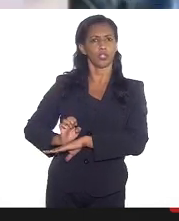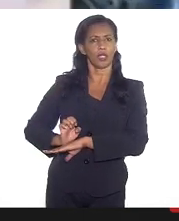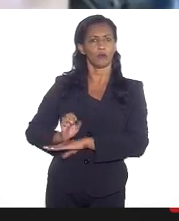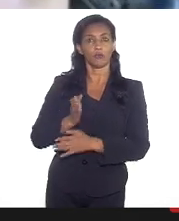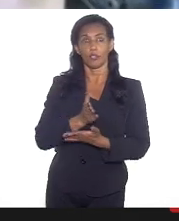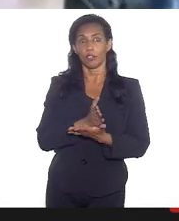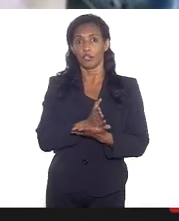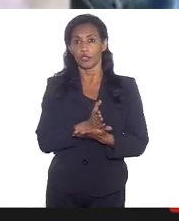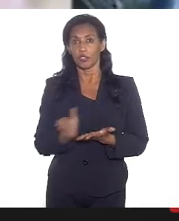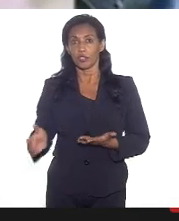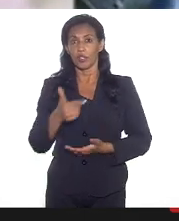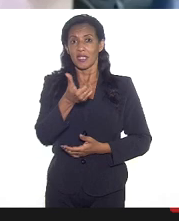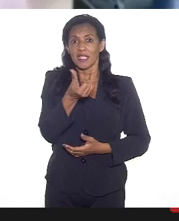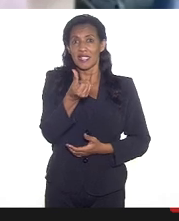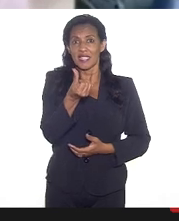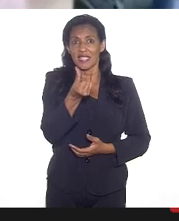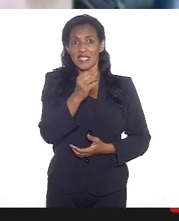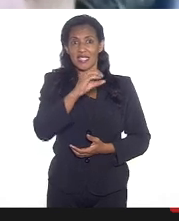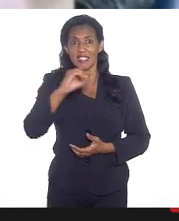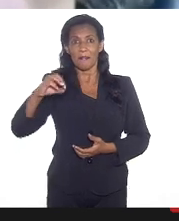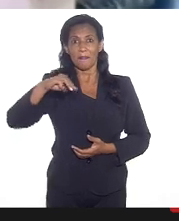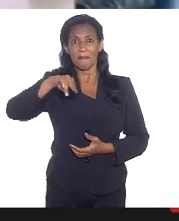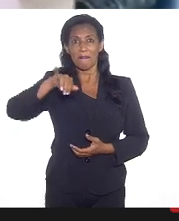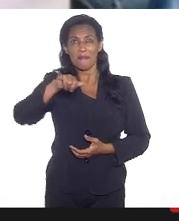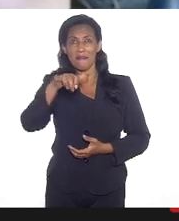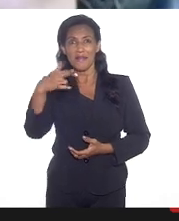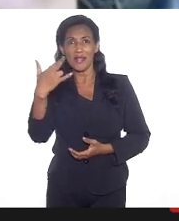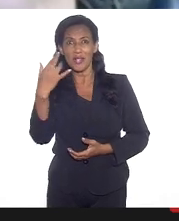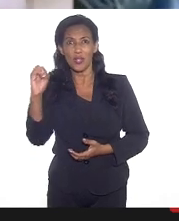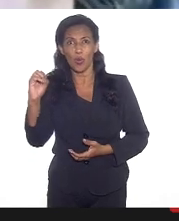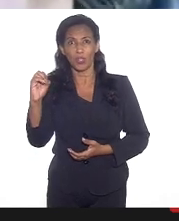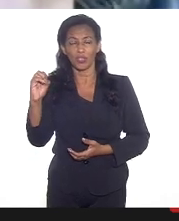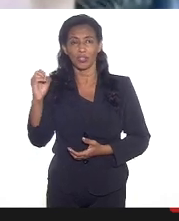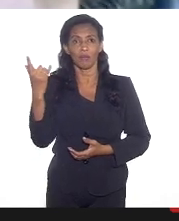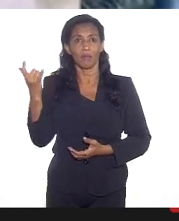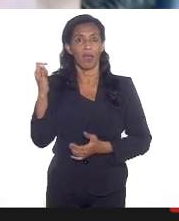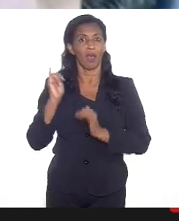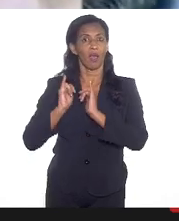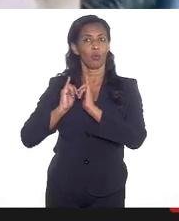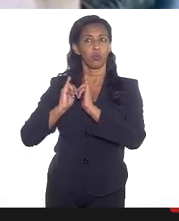Desviaram 600 milhões do Fundo de Saúde do Estado para publicidade.